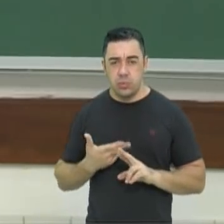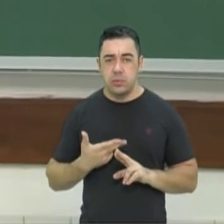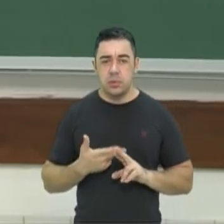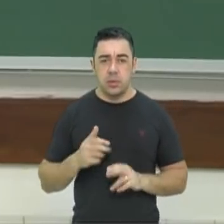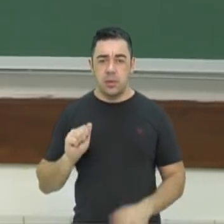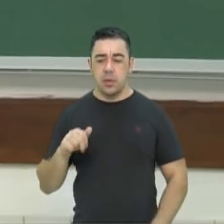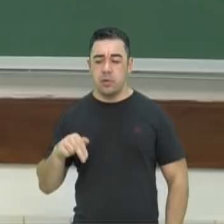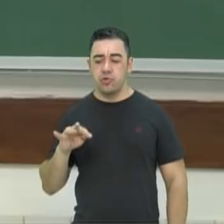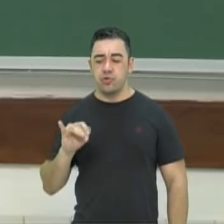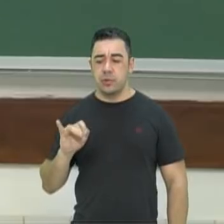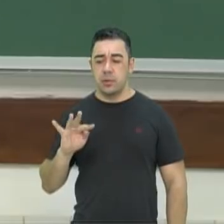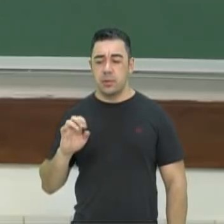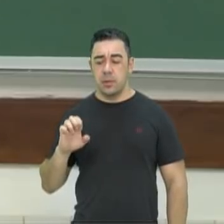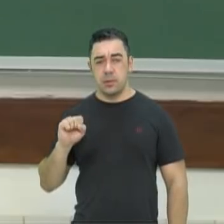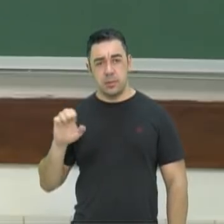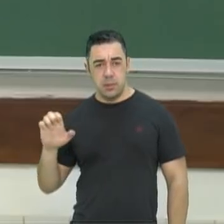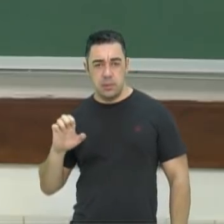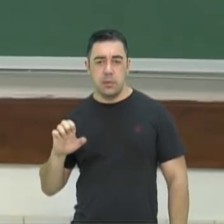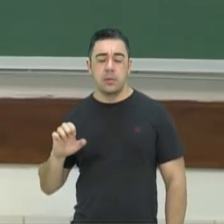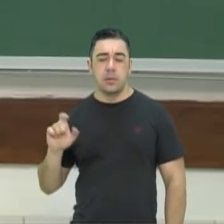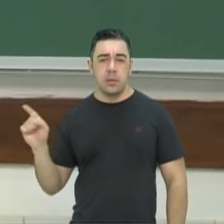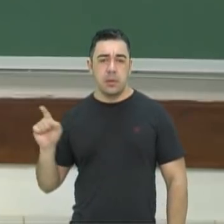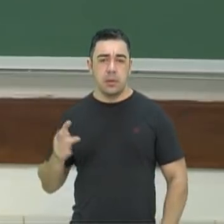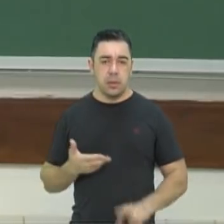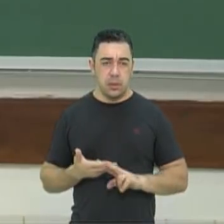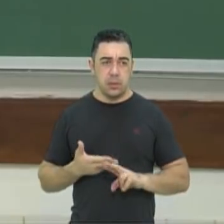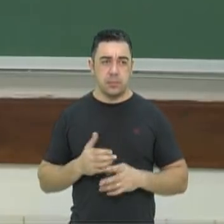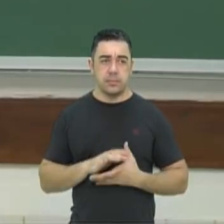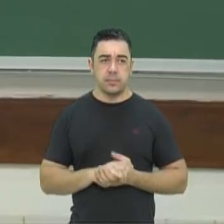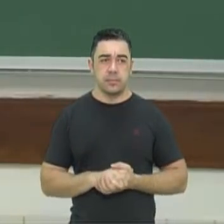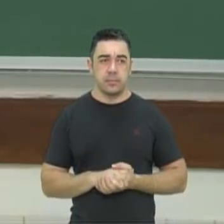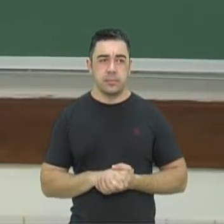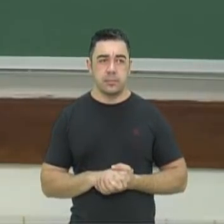a antítese que o padre se refere.